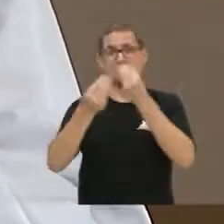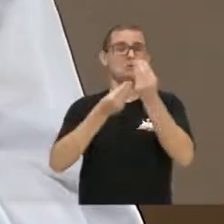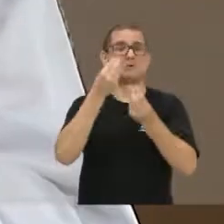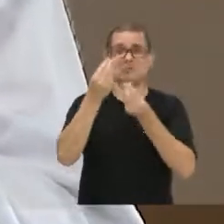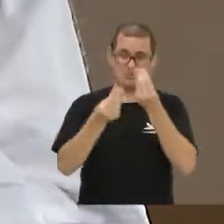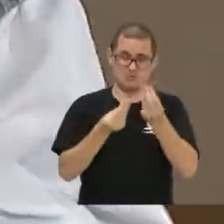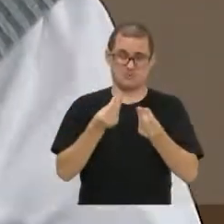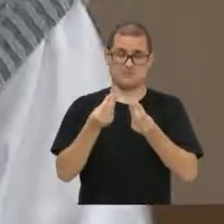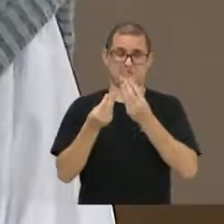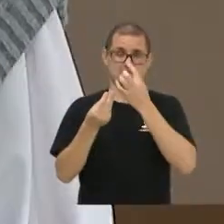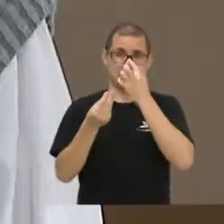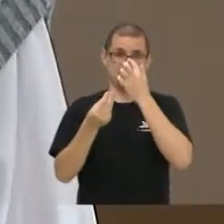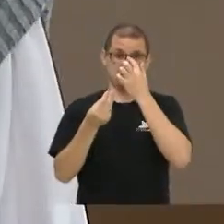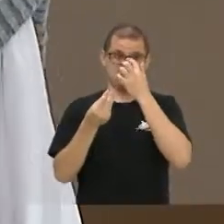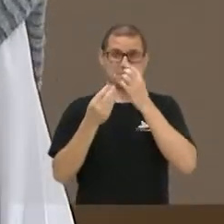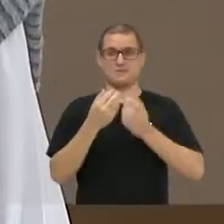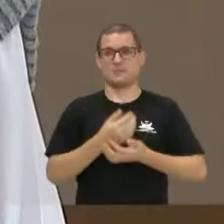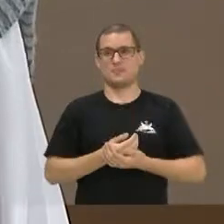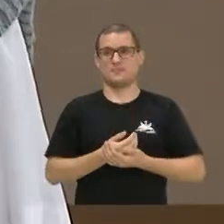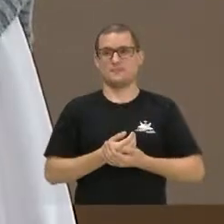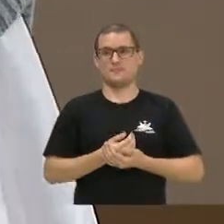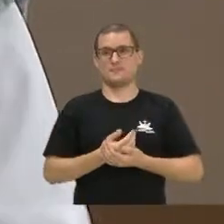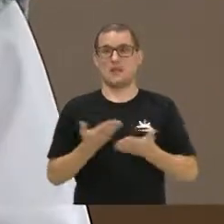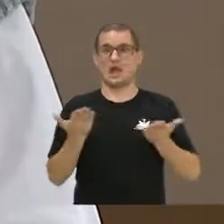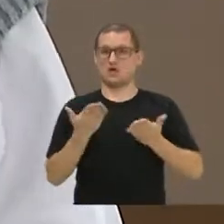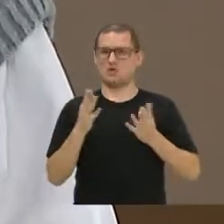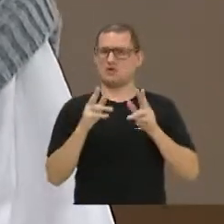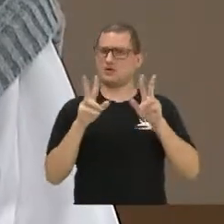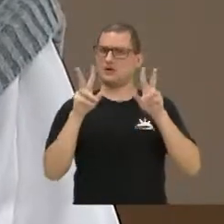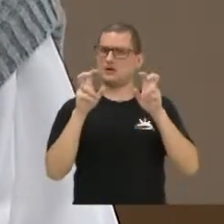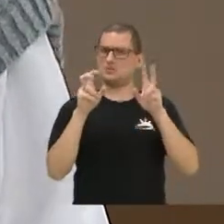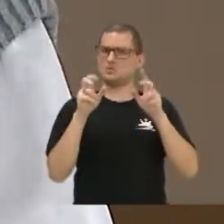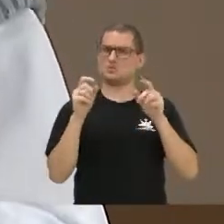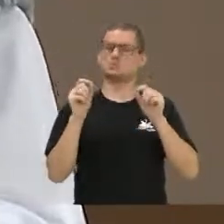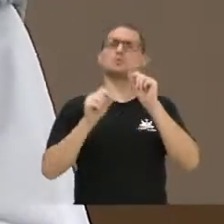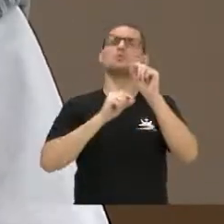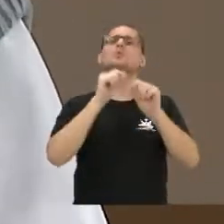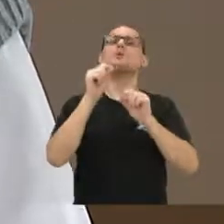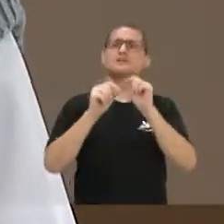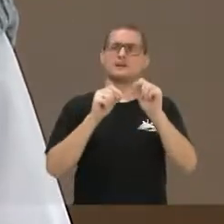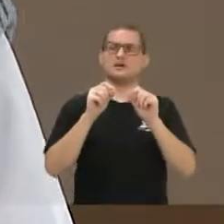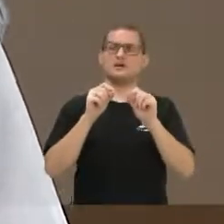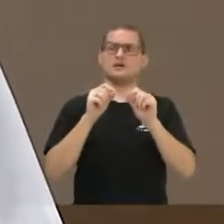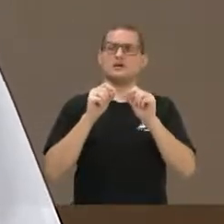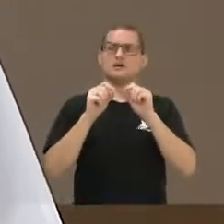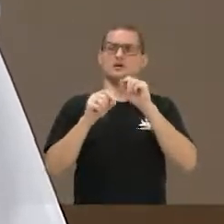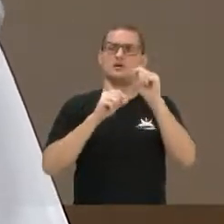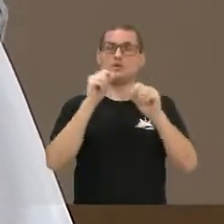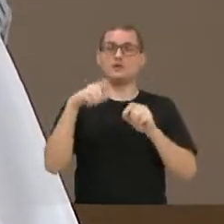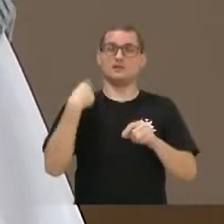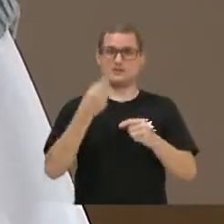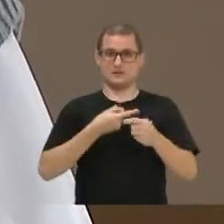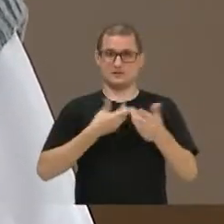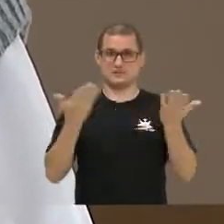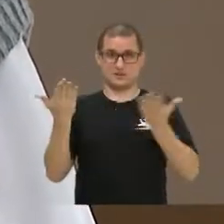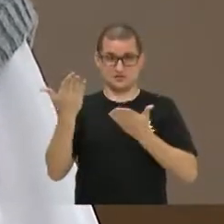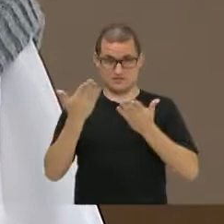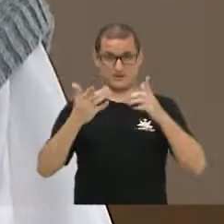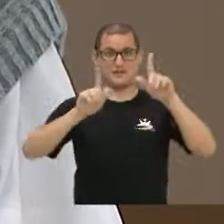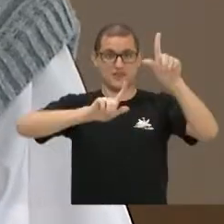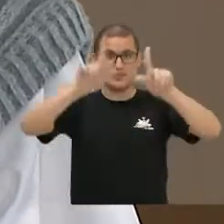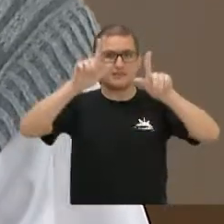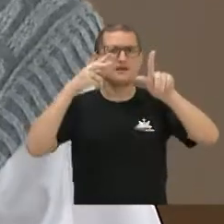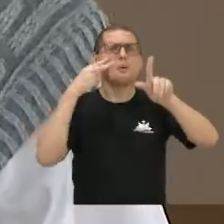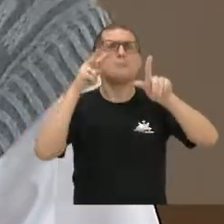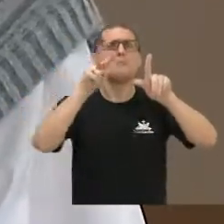e vamos não vamos mudar o assunto o que me trouxe aqui o que te levou até o televisor meu irmão